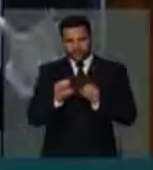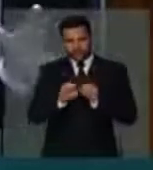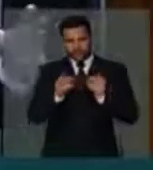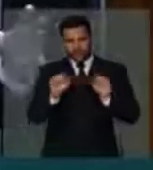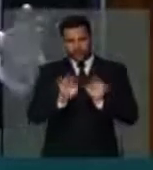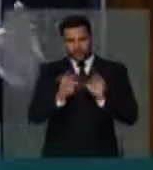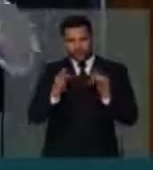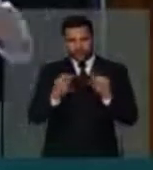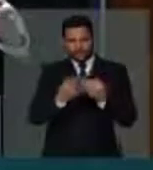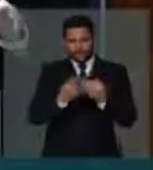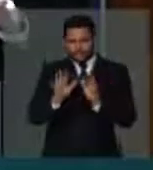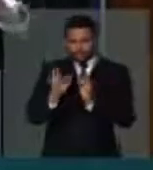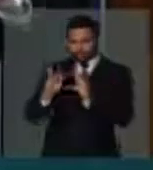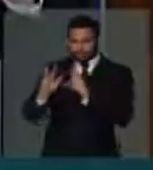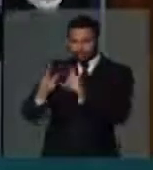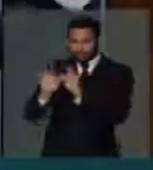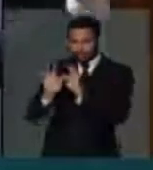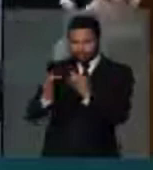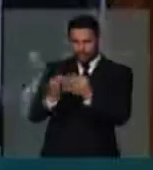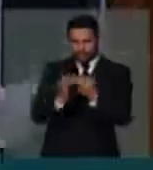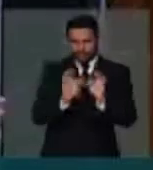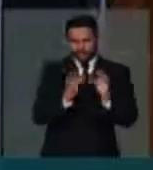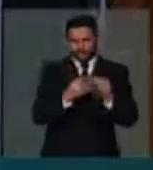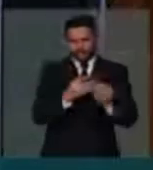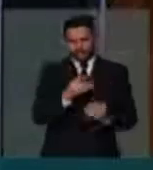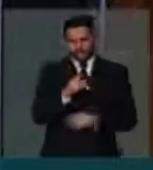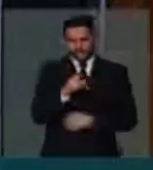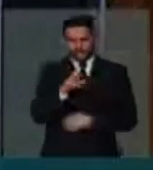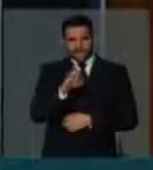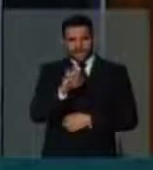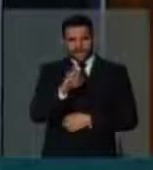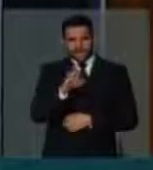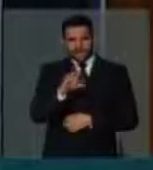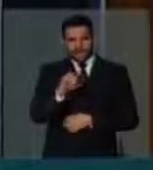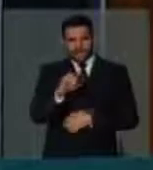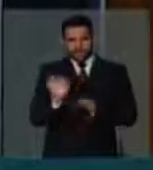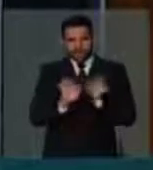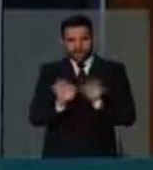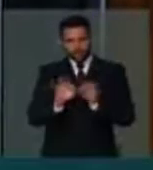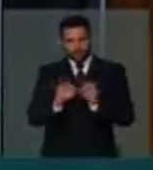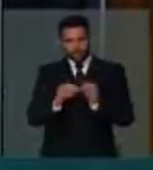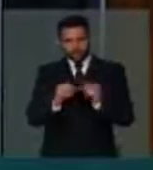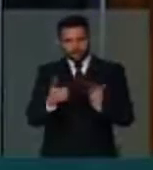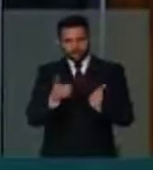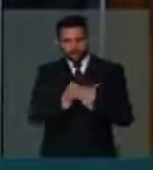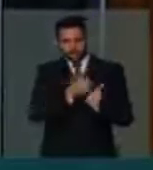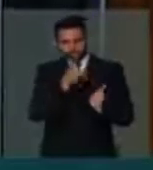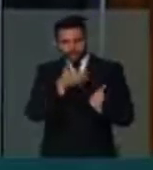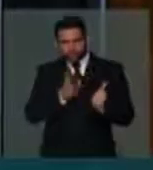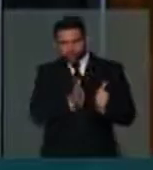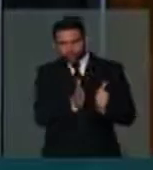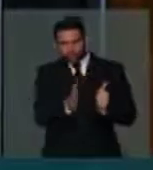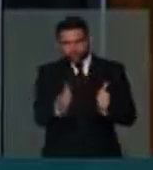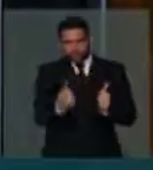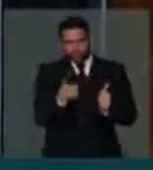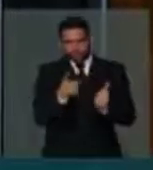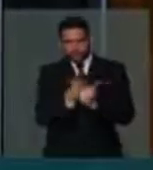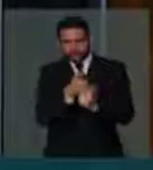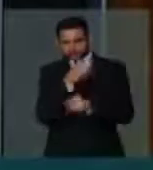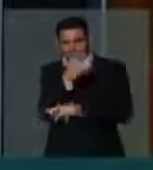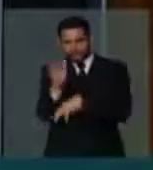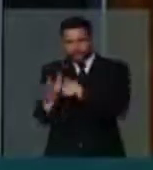que familiar, as chamadas parentelas, que se organizavam ao longo dos rios, próximo às